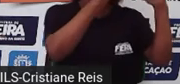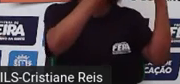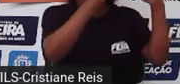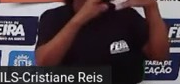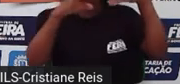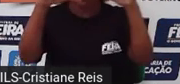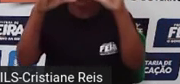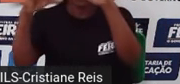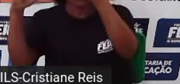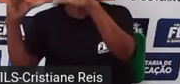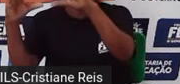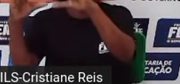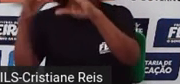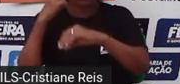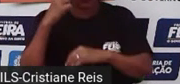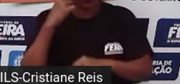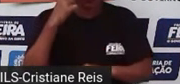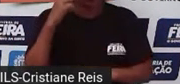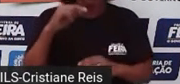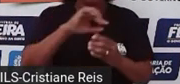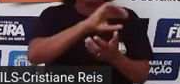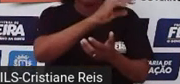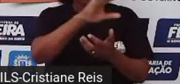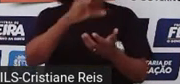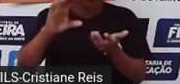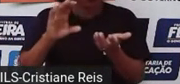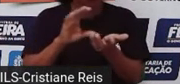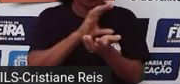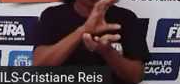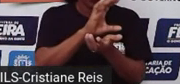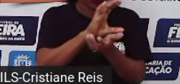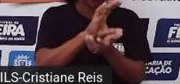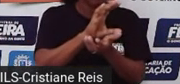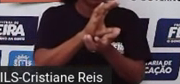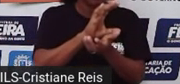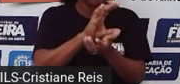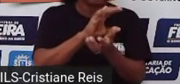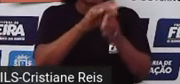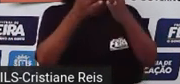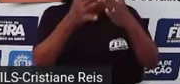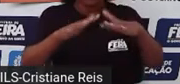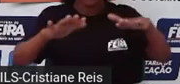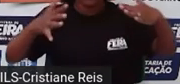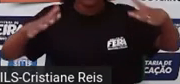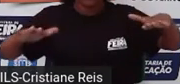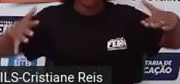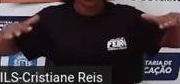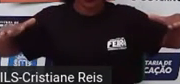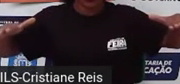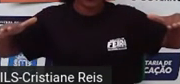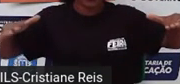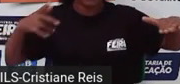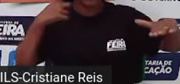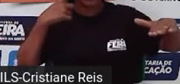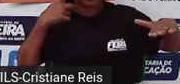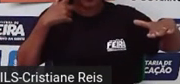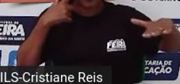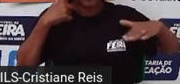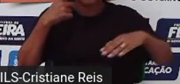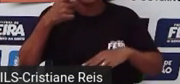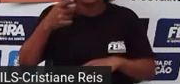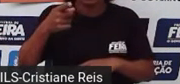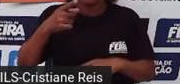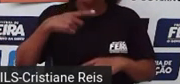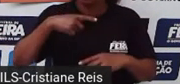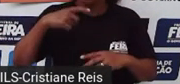o continente e aqui eu tô vindo do continente para o oceano o que que aconteceu aqui aí a aqui eu tô numa